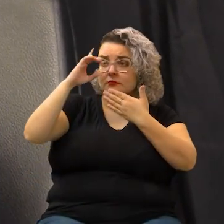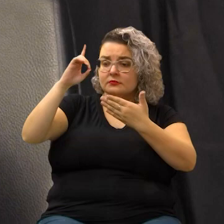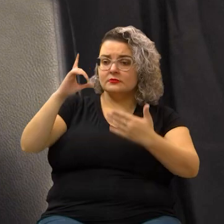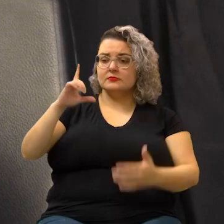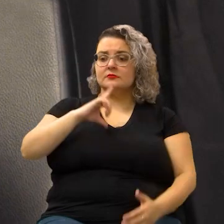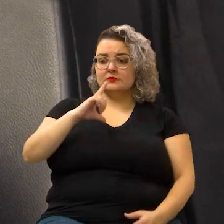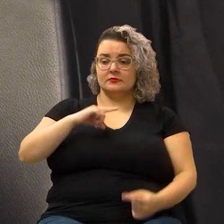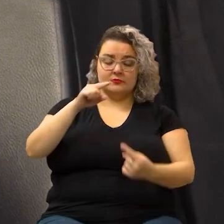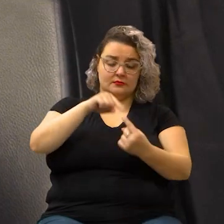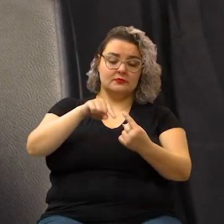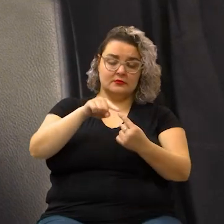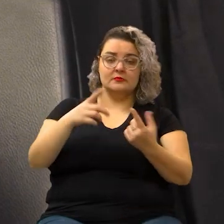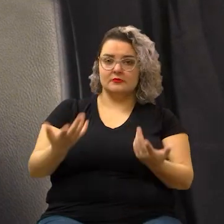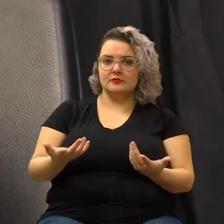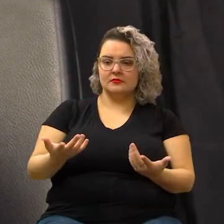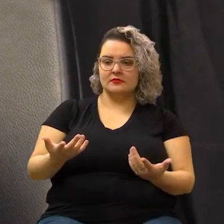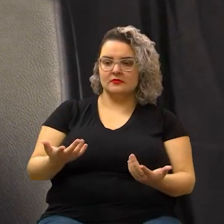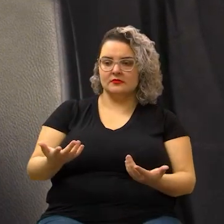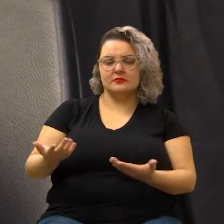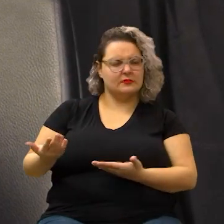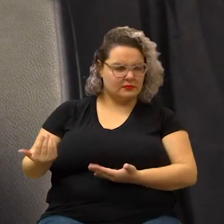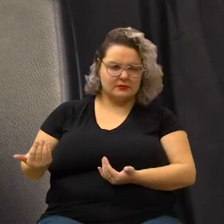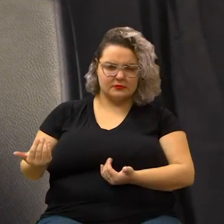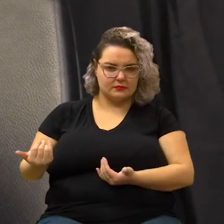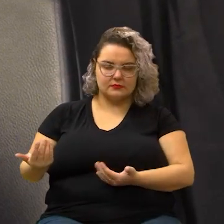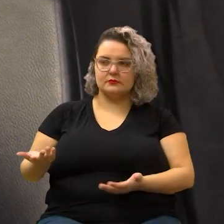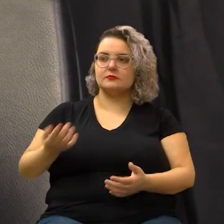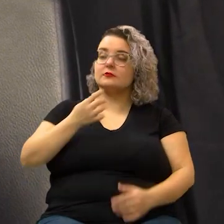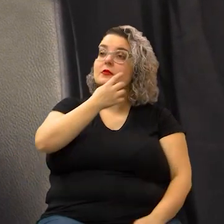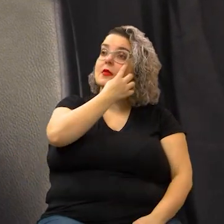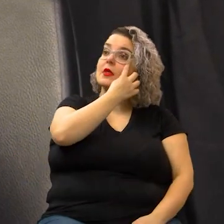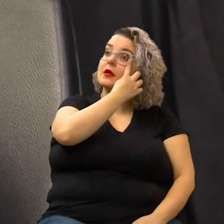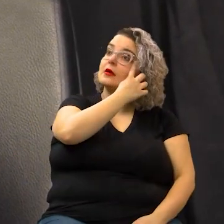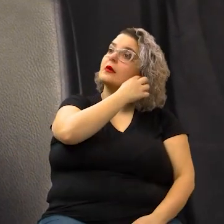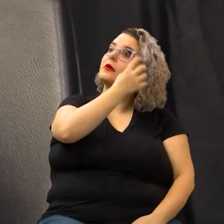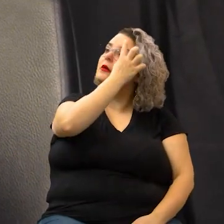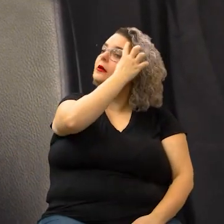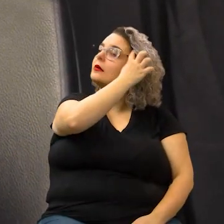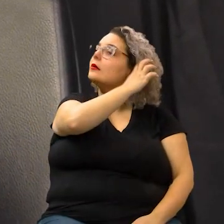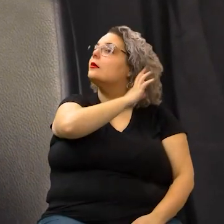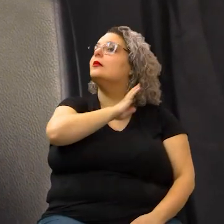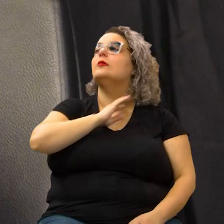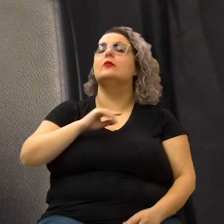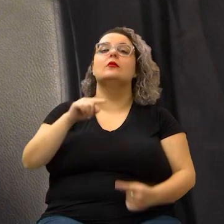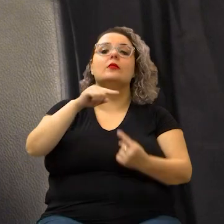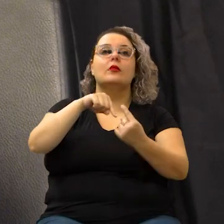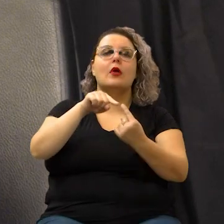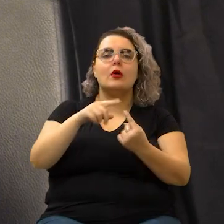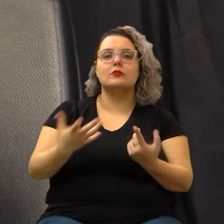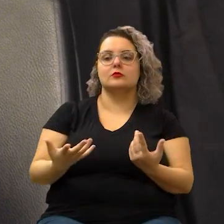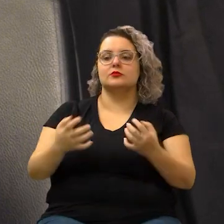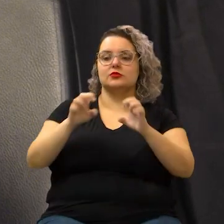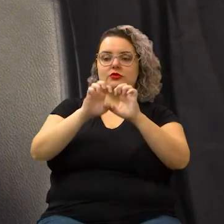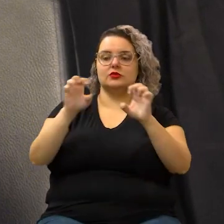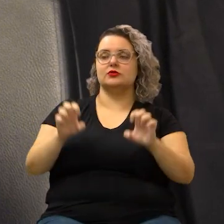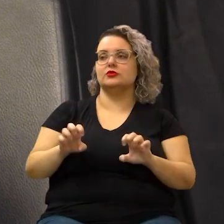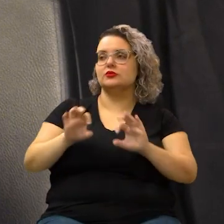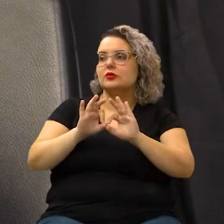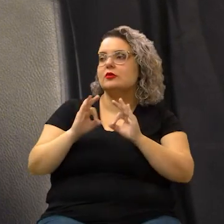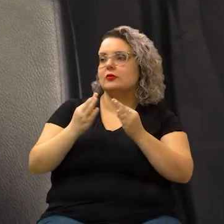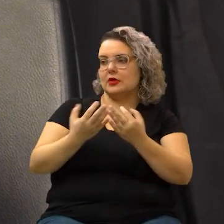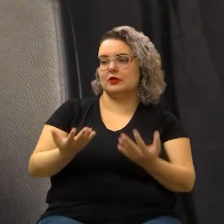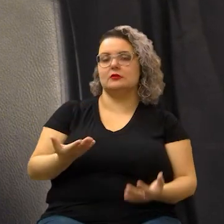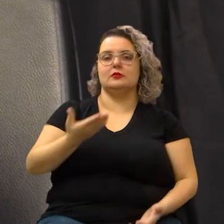graças a Deus, eu sempre tive um objetivo, assim, desde muito novo, um objetivo de estrutura